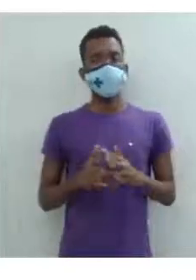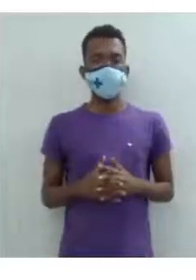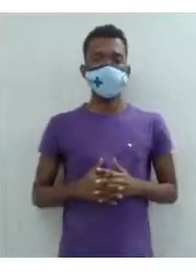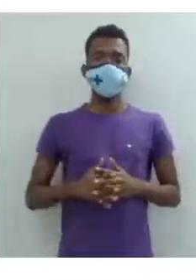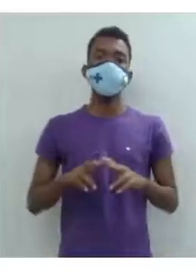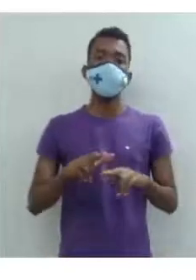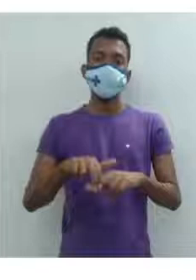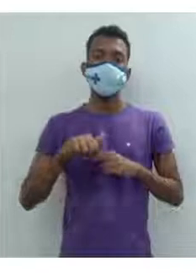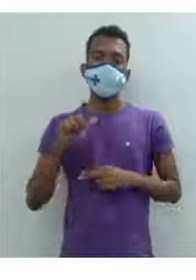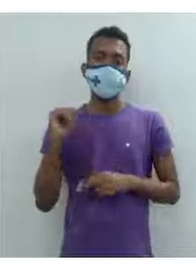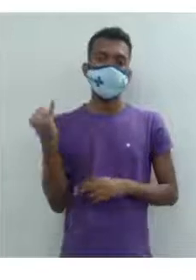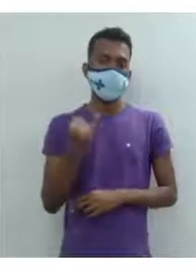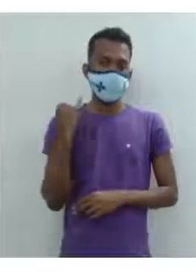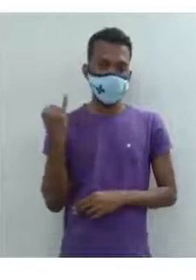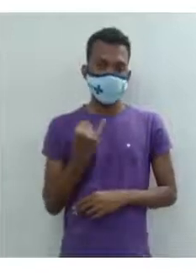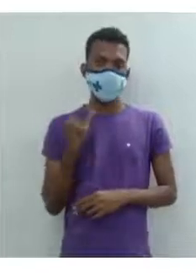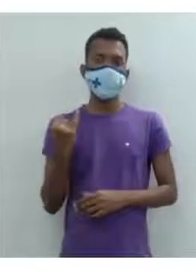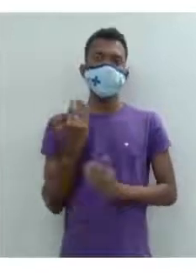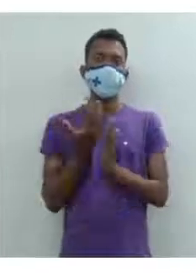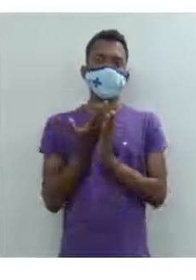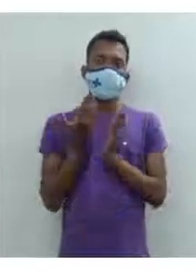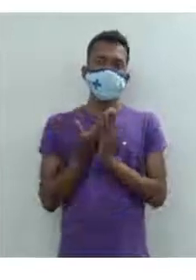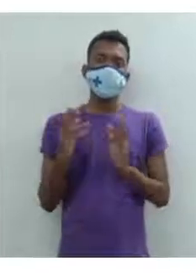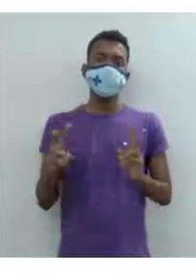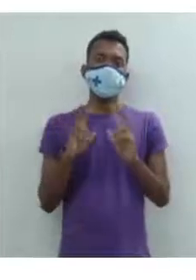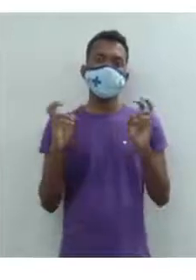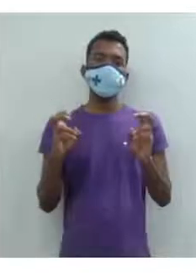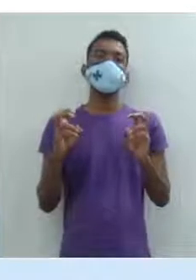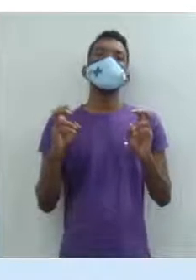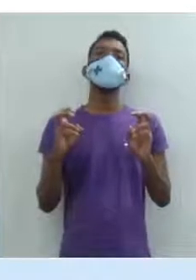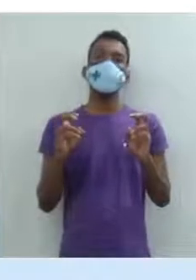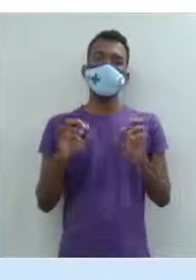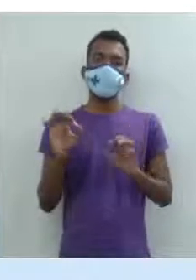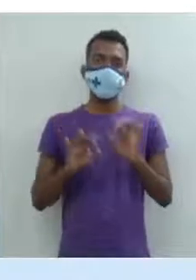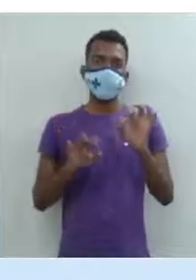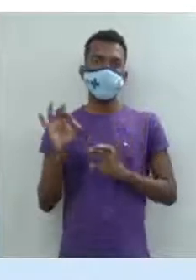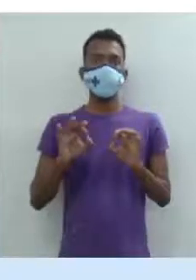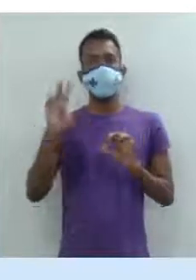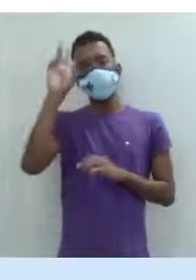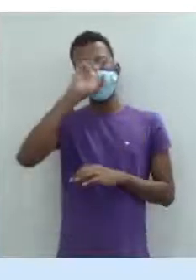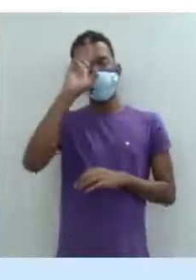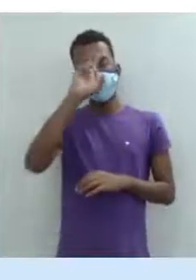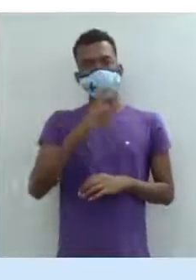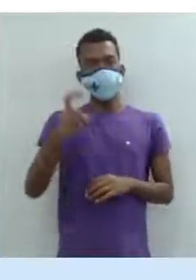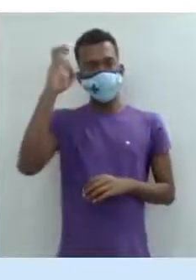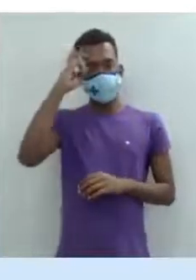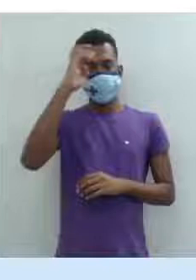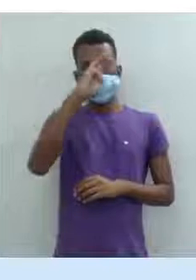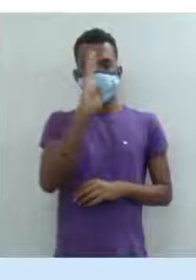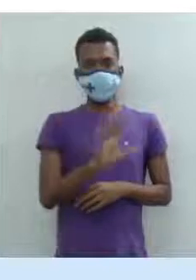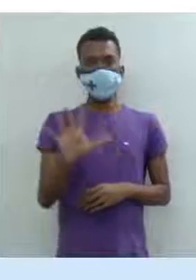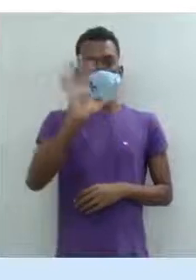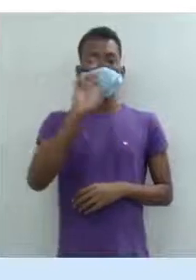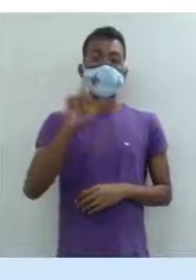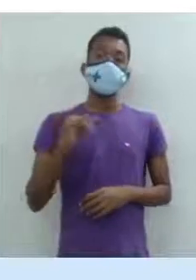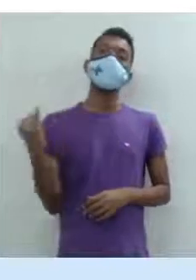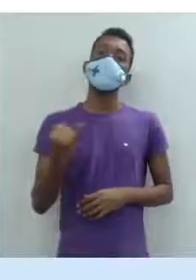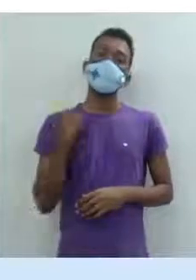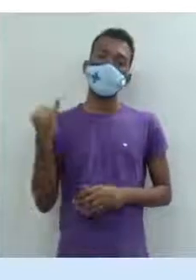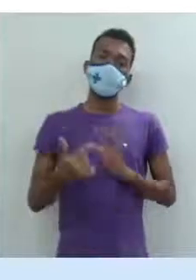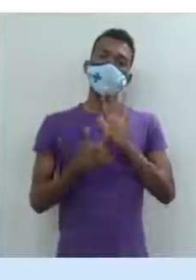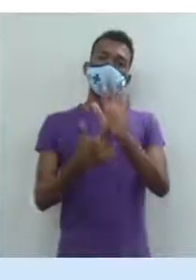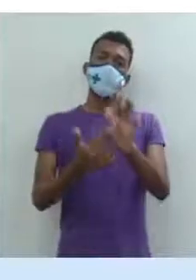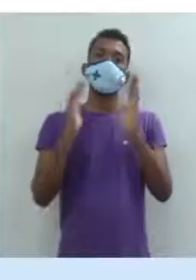isso é importante estudar as suas contribuições para a história e cultura brasileira. Então é importante